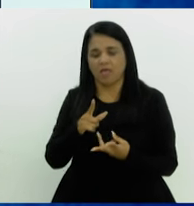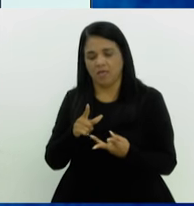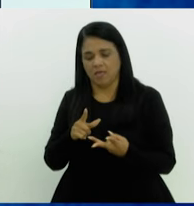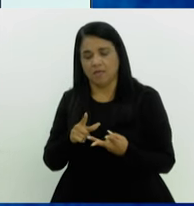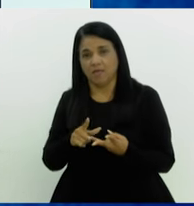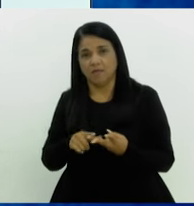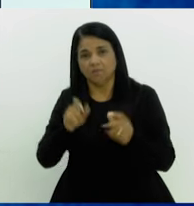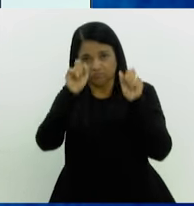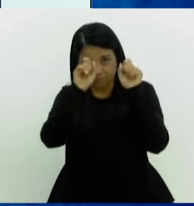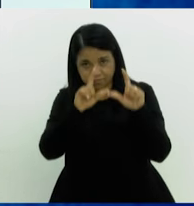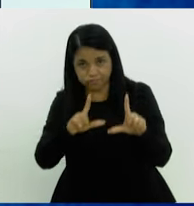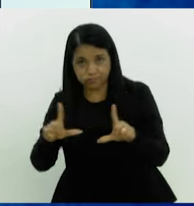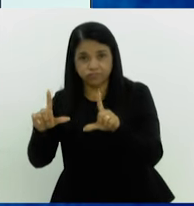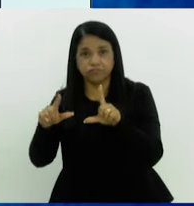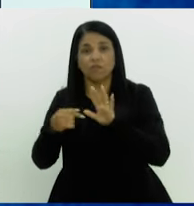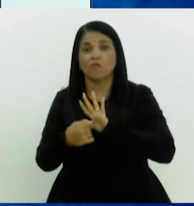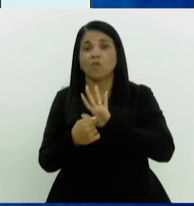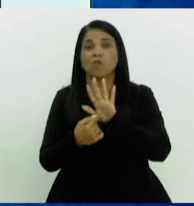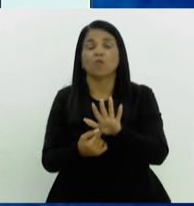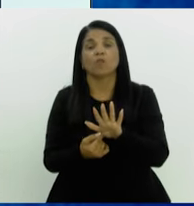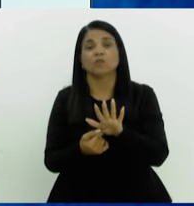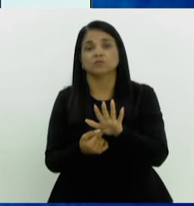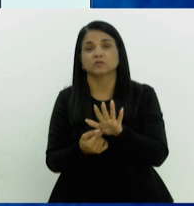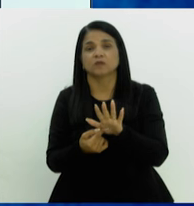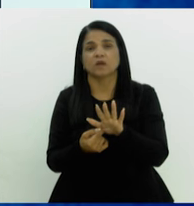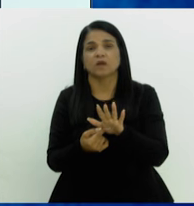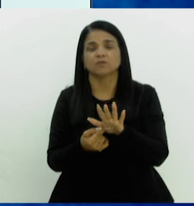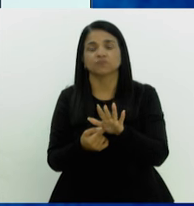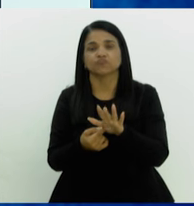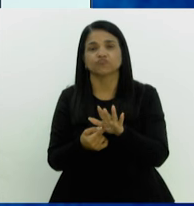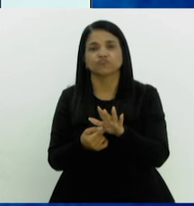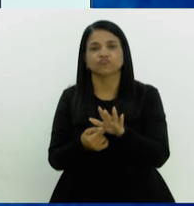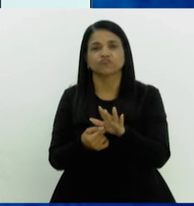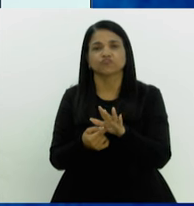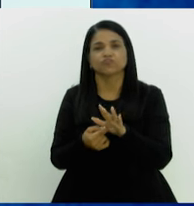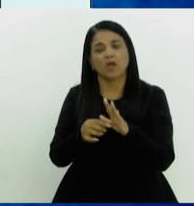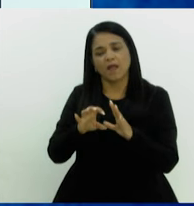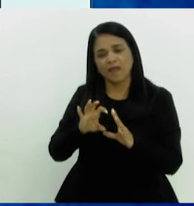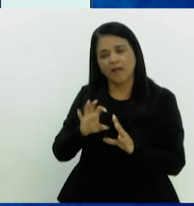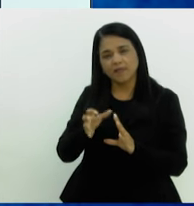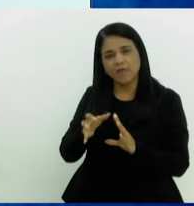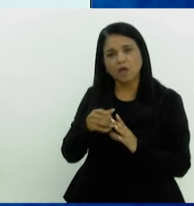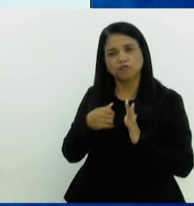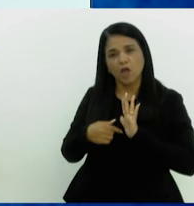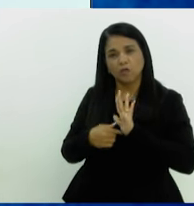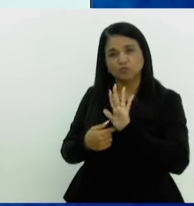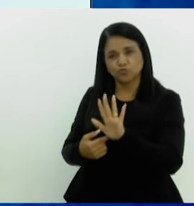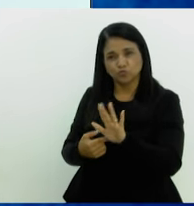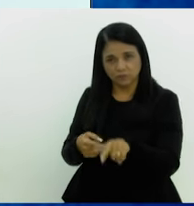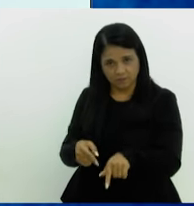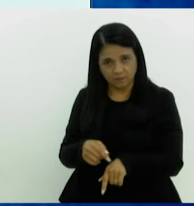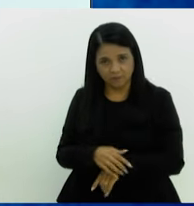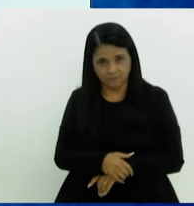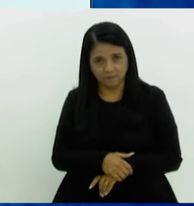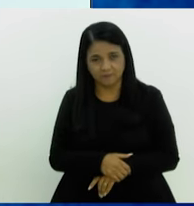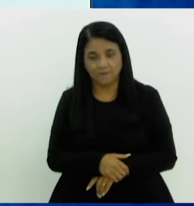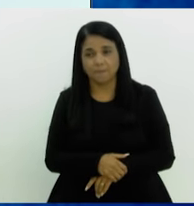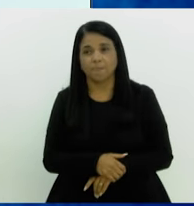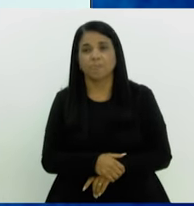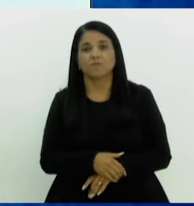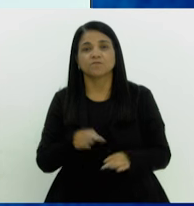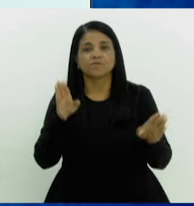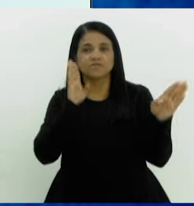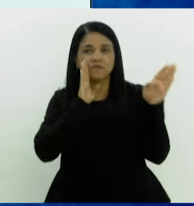próximo slide eu vou trazer uma um um canal de ajuda para vocês pode mudar por favor que é o